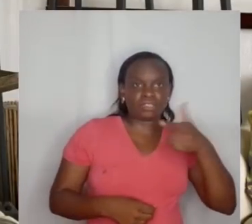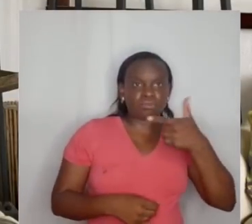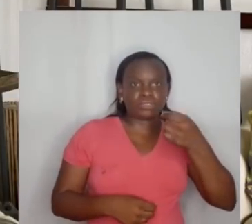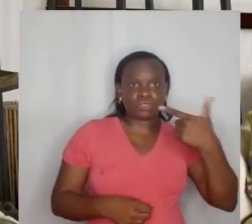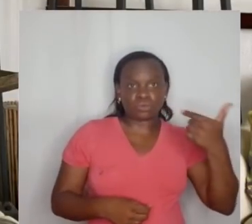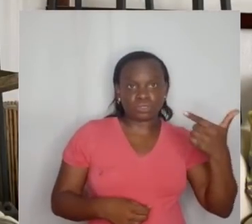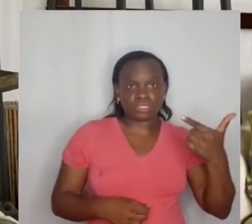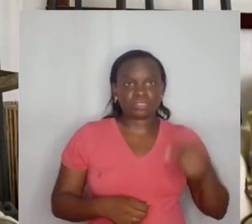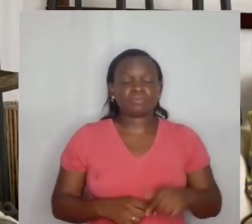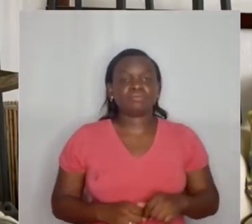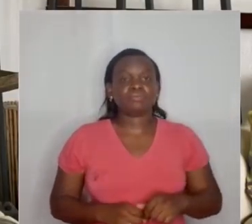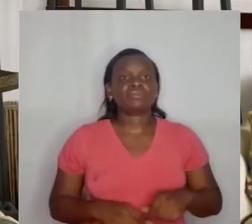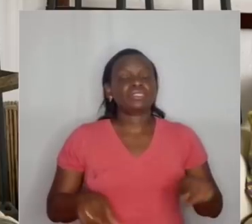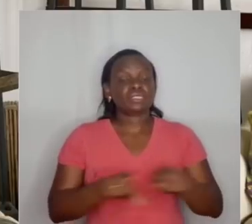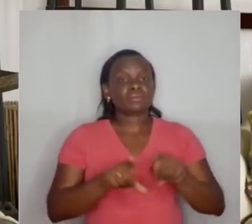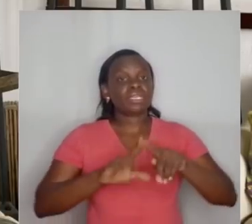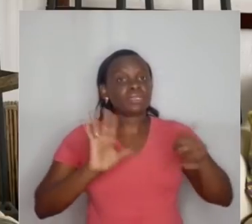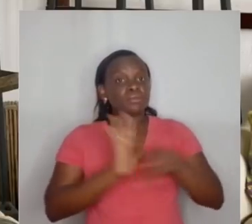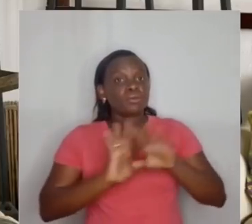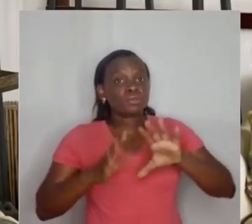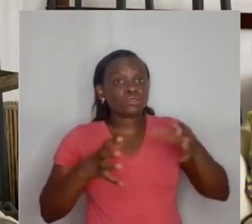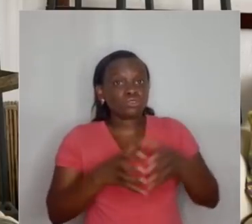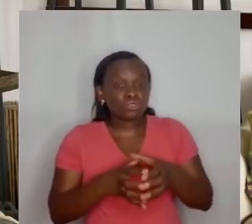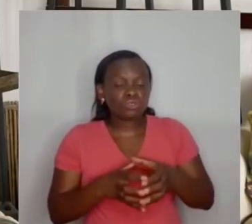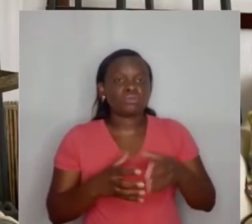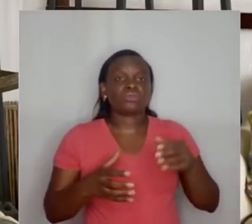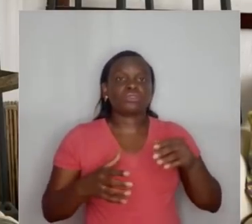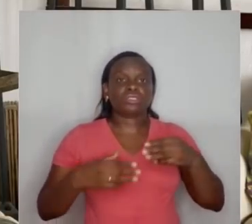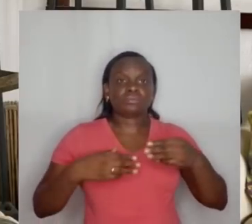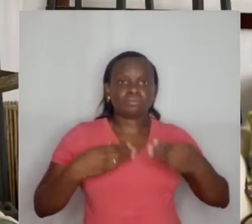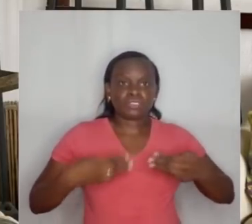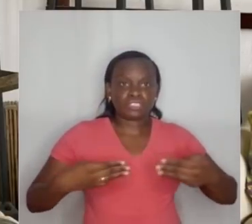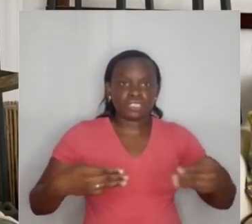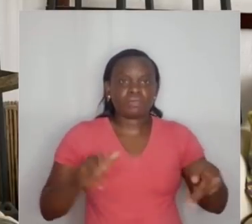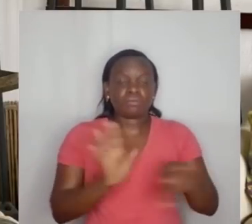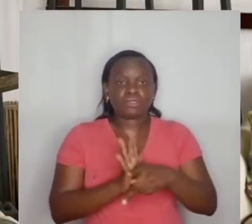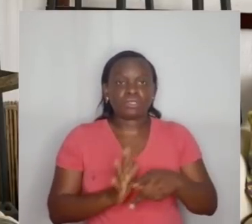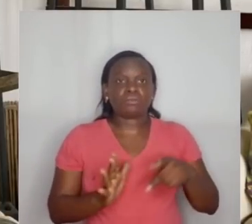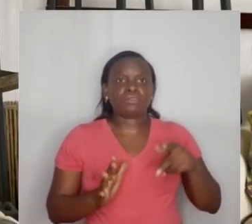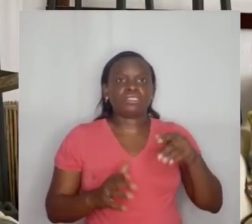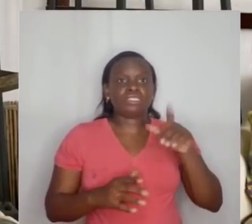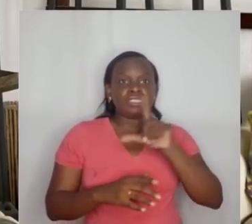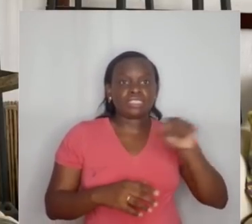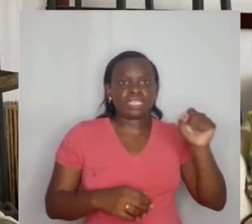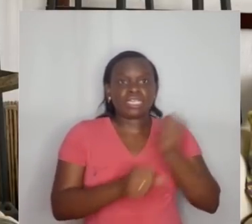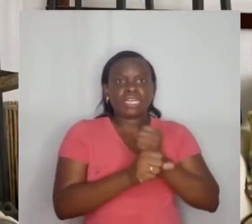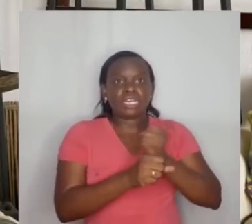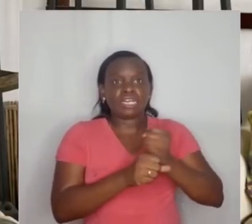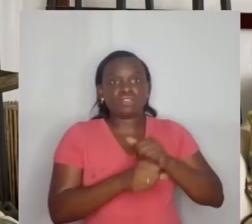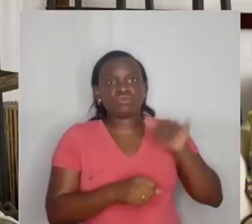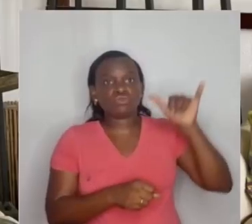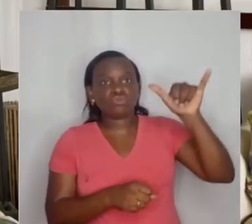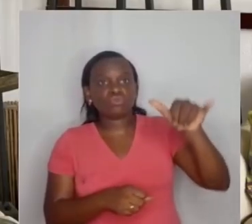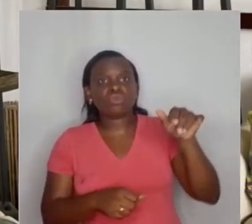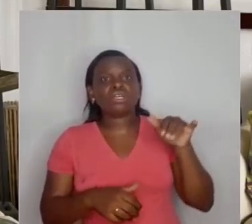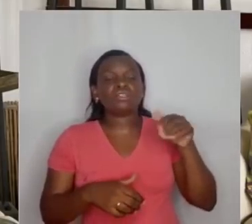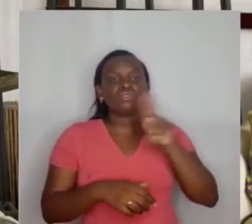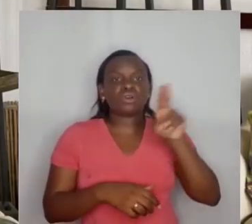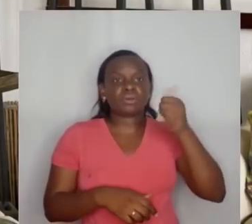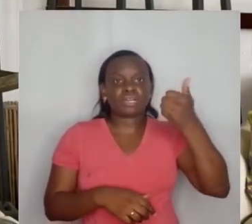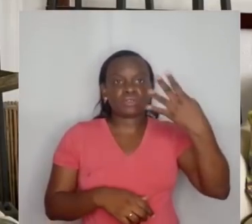2012. E foi membro da Comissão Interministerial do Centenário do Voo do 14 Bis, em